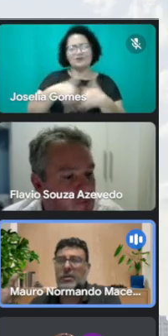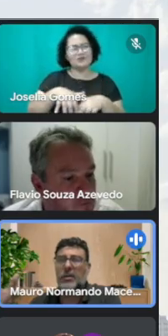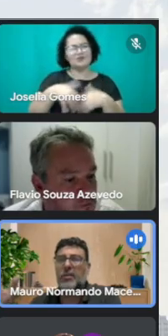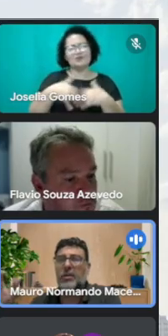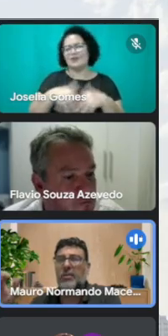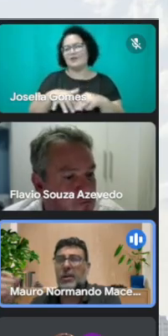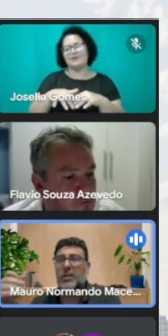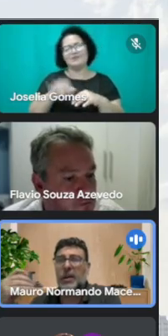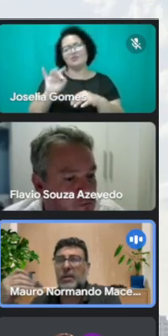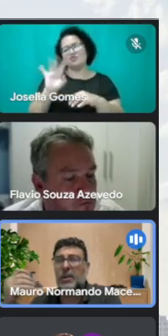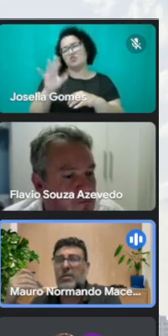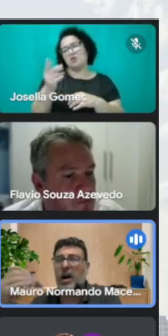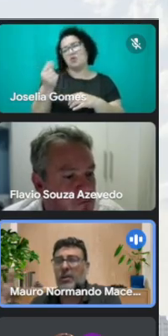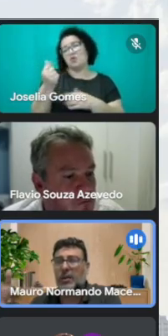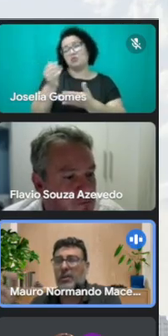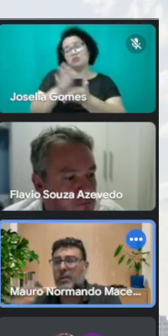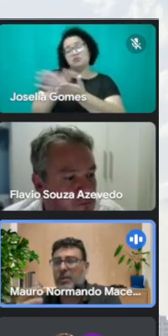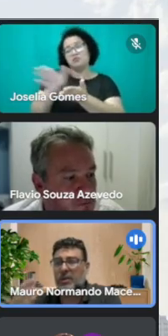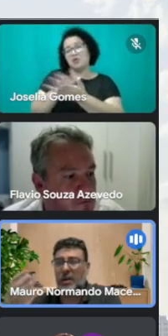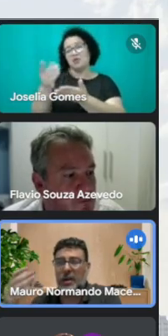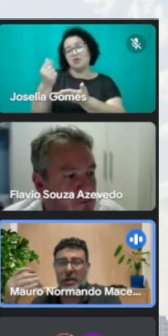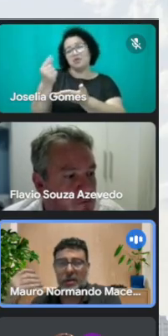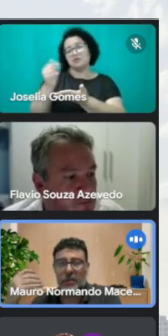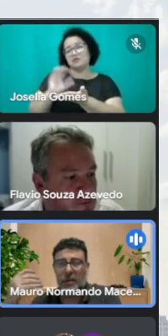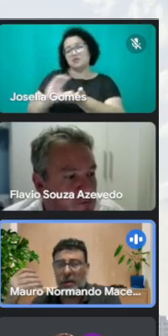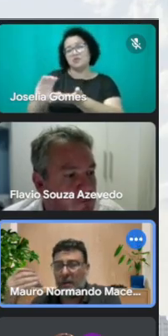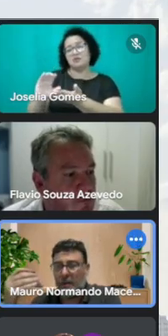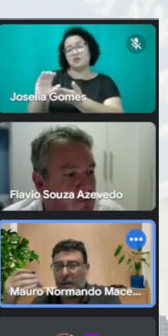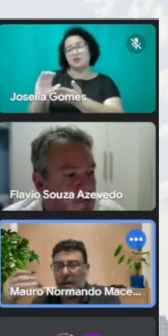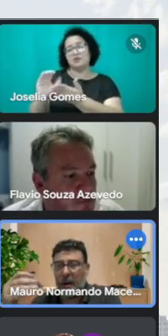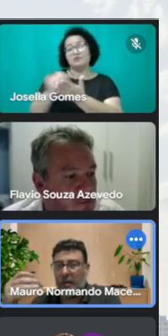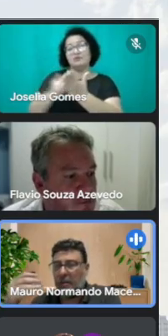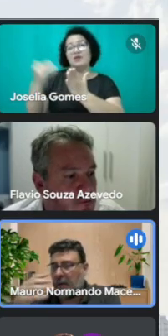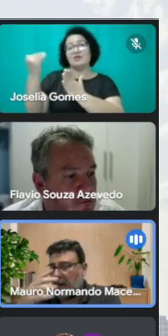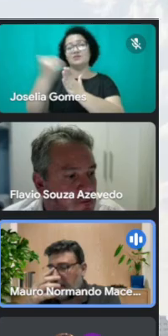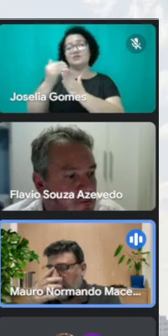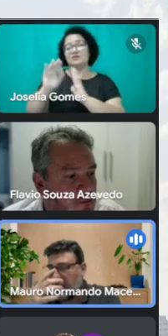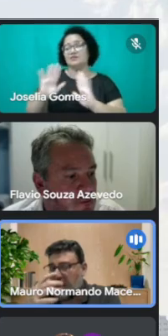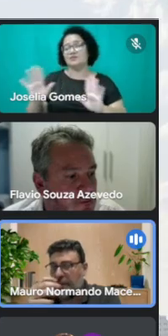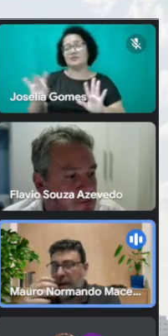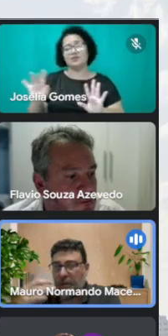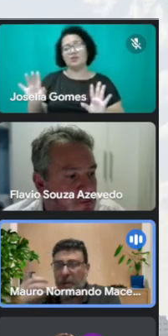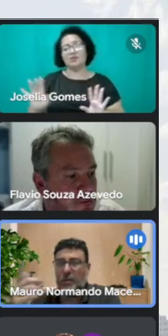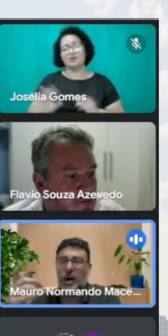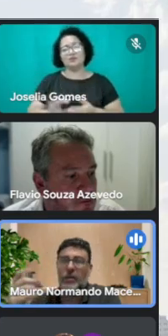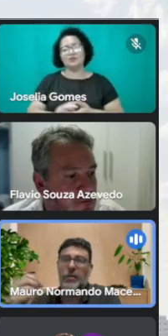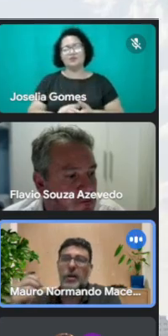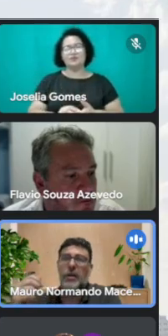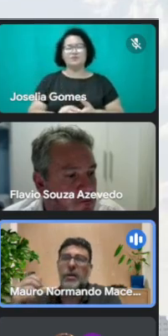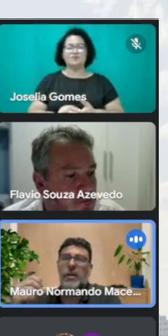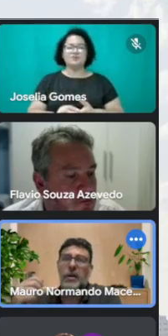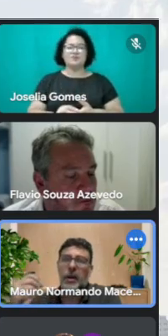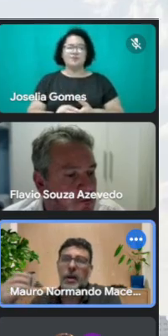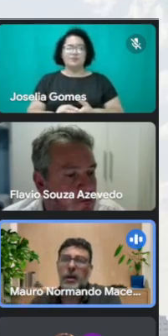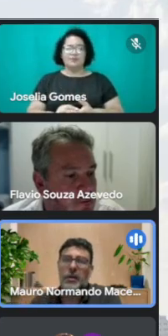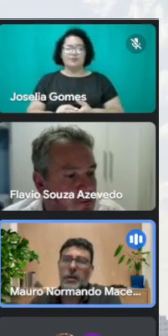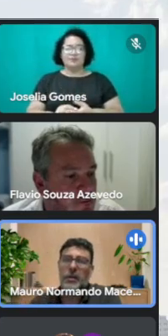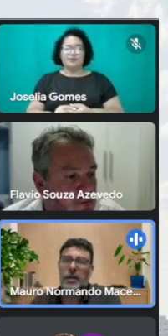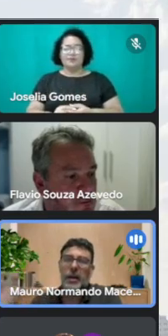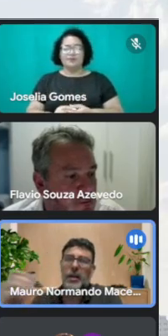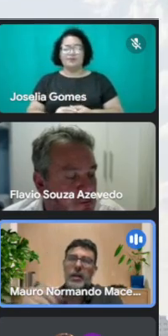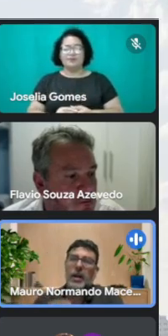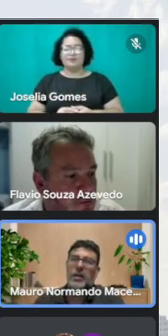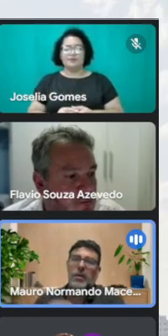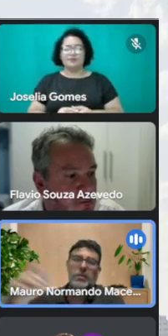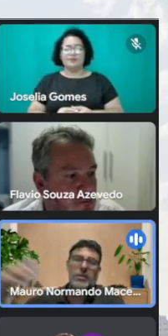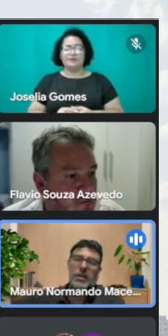um gasto, né, um investimento muito alto, que você mostrou aí, que é um investimento muito alto, né, e